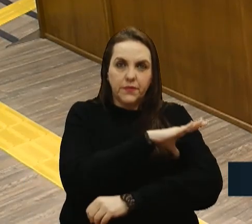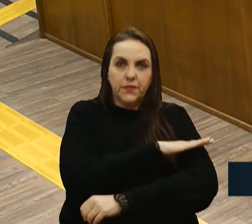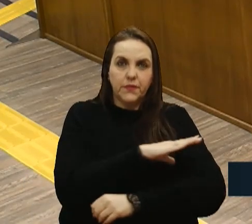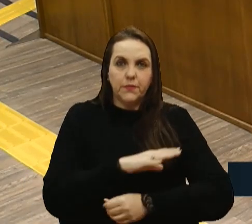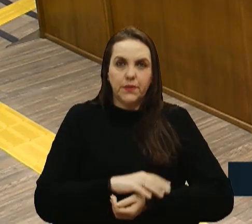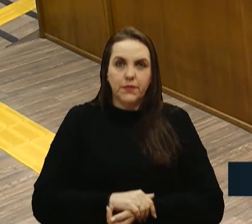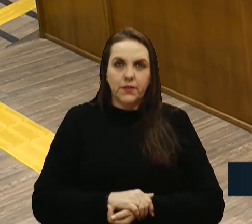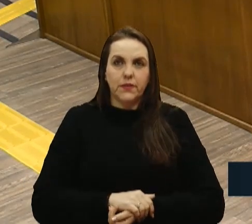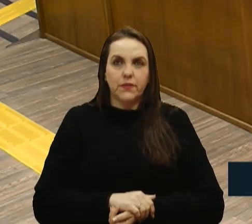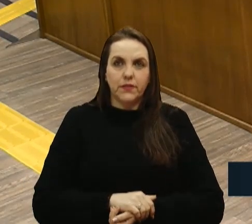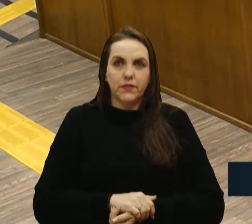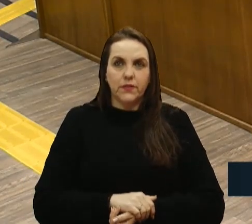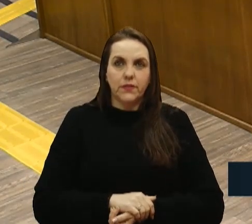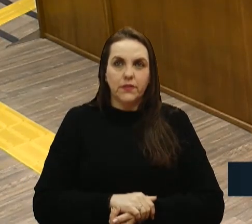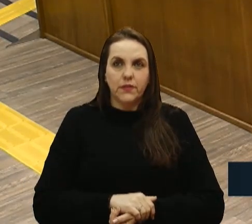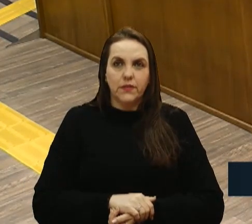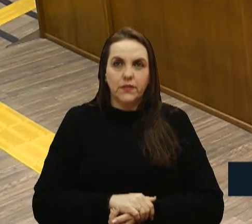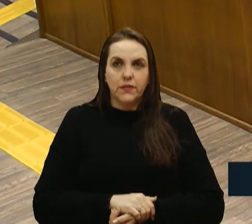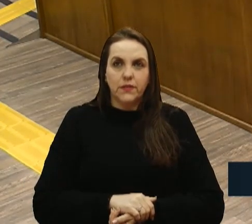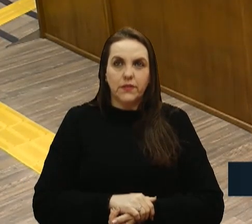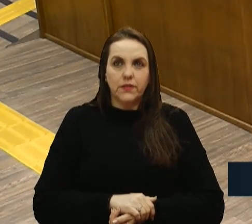tribuna.